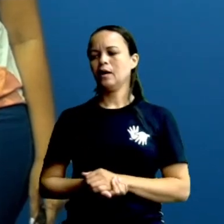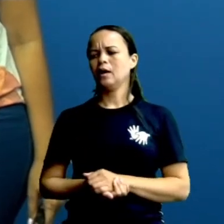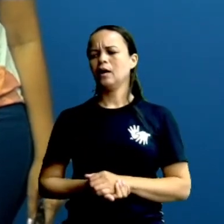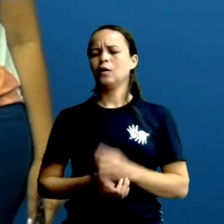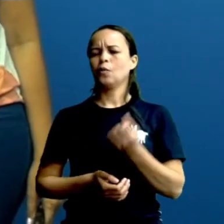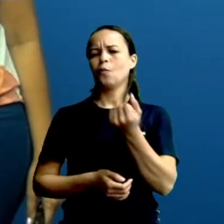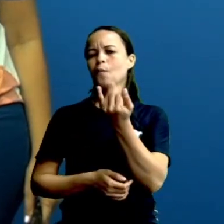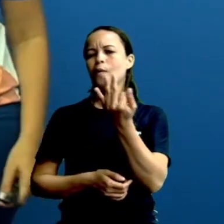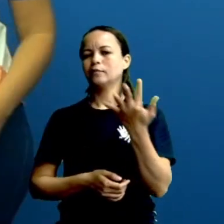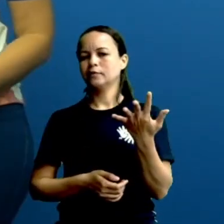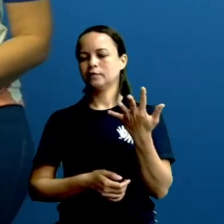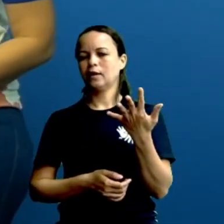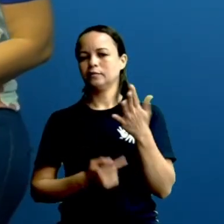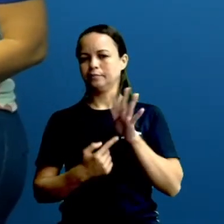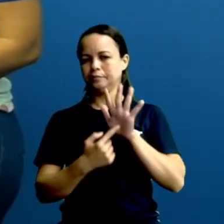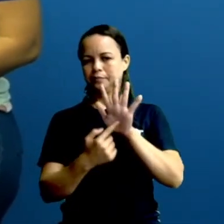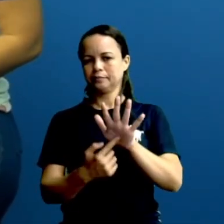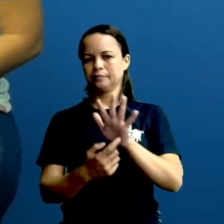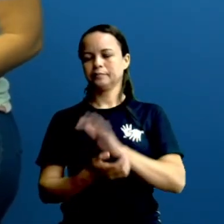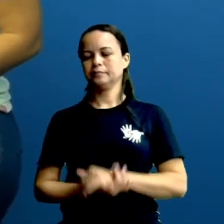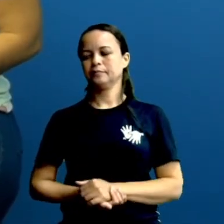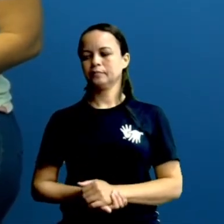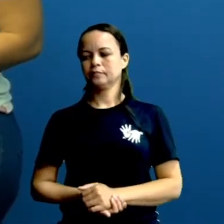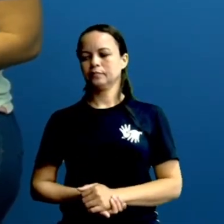trazer quantidades.